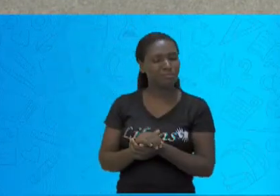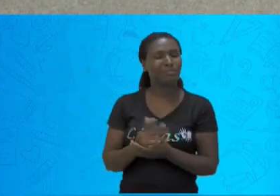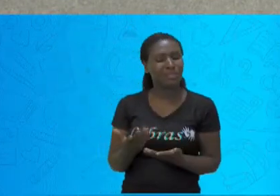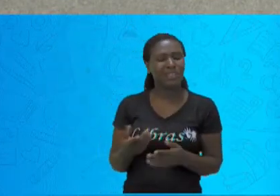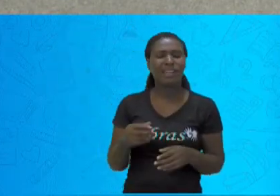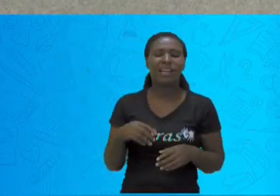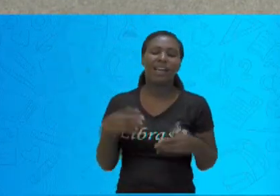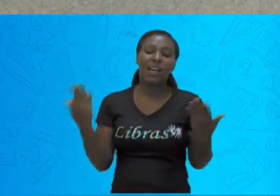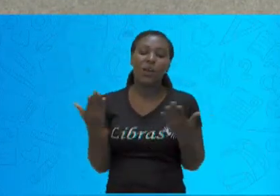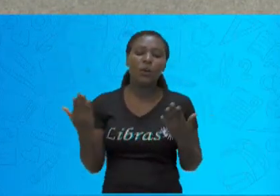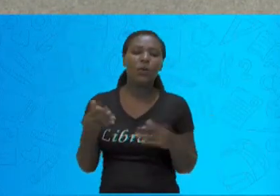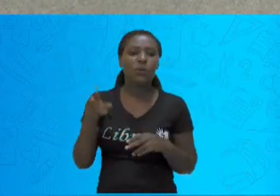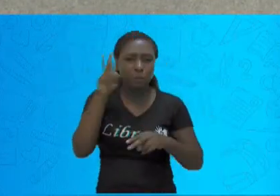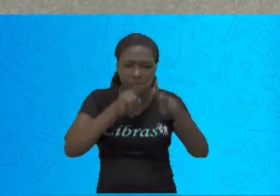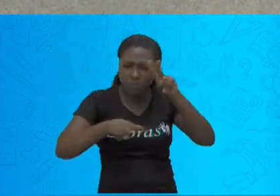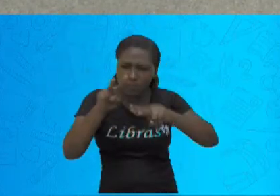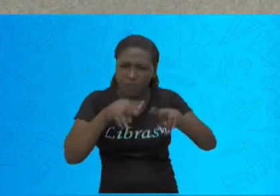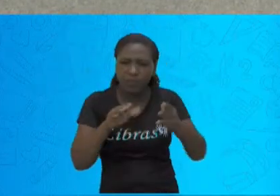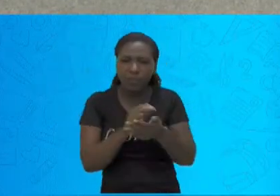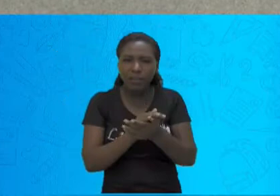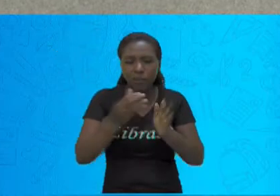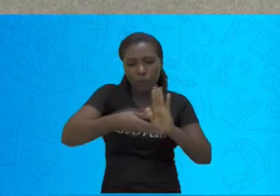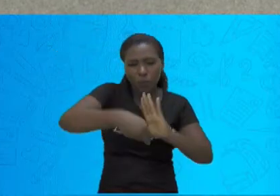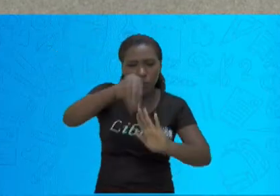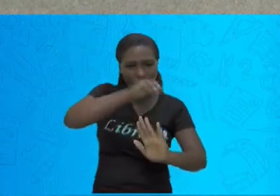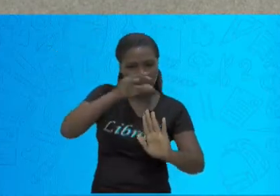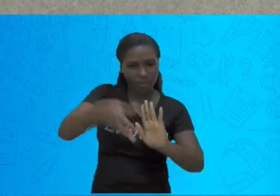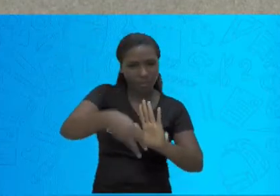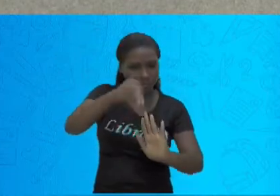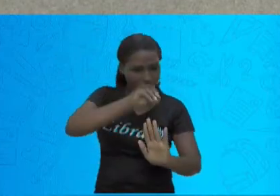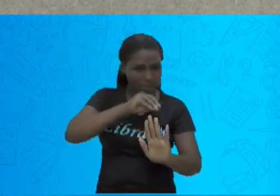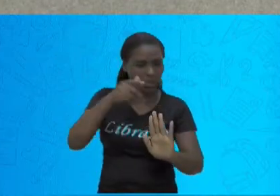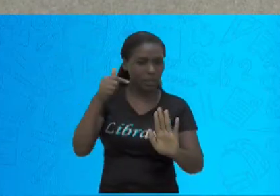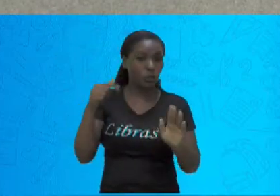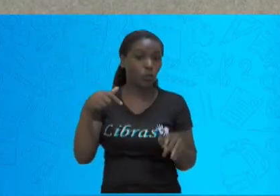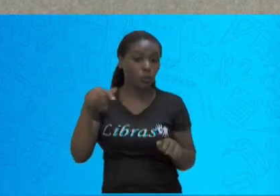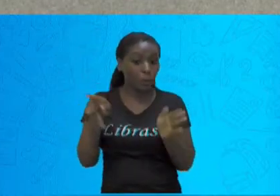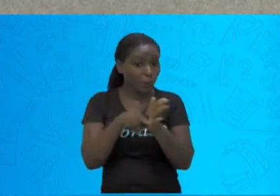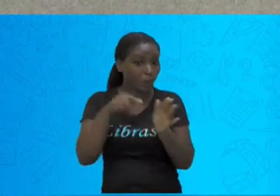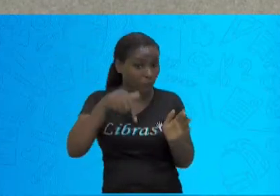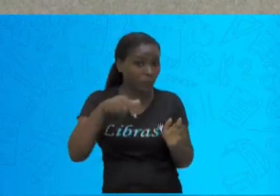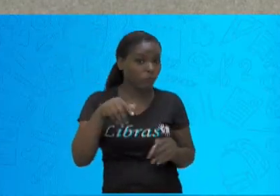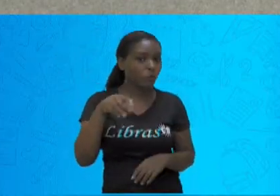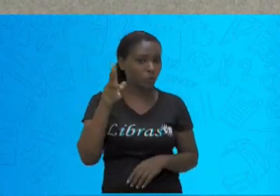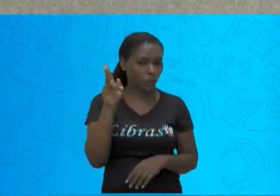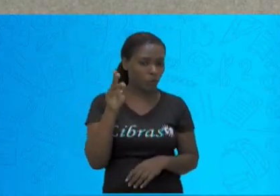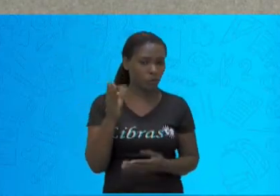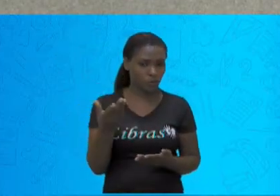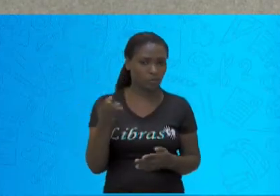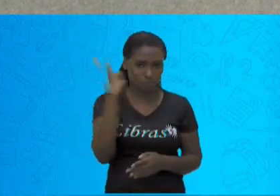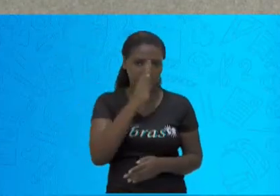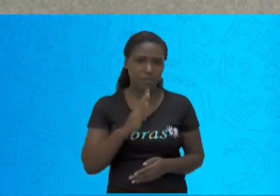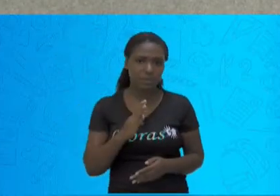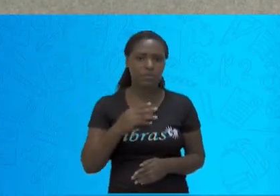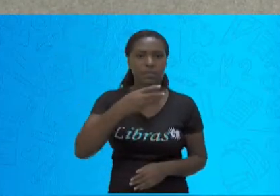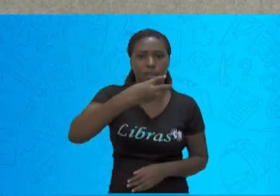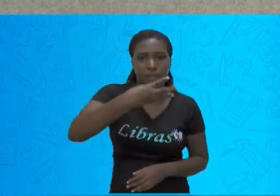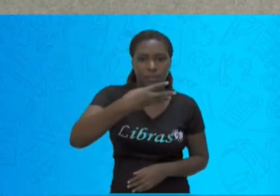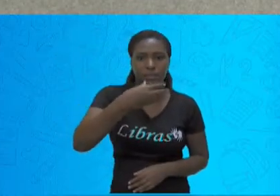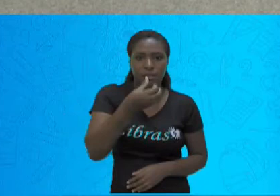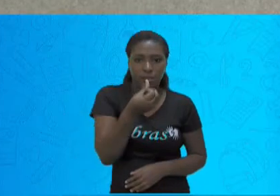análise aqui do nosso calendário de 365 dias. O calendário maia, ele ficou muito